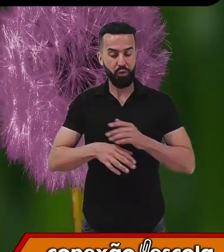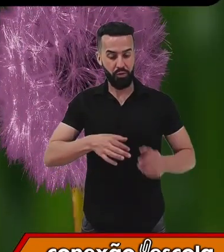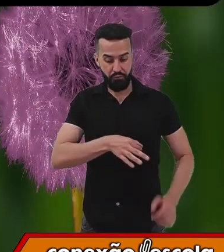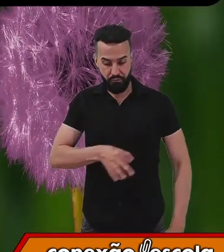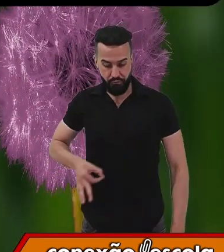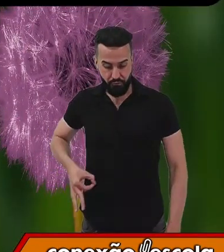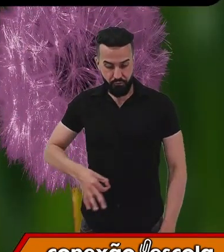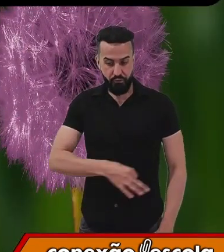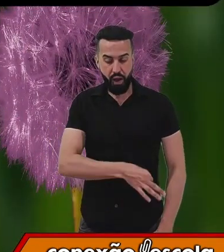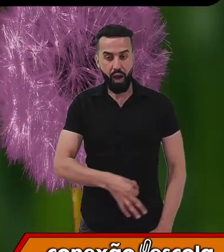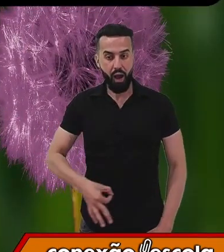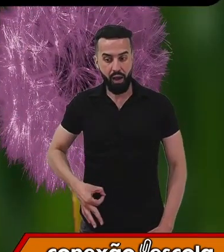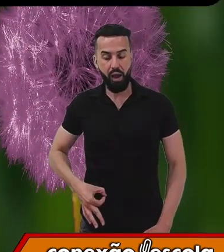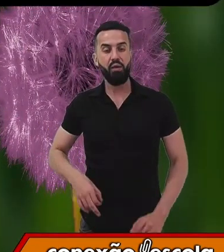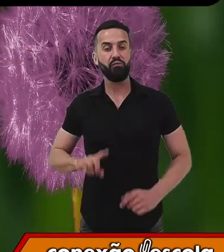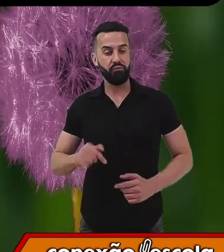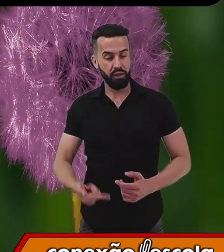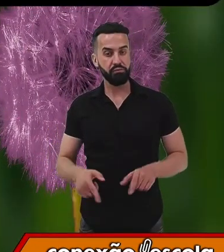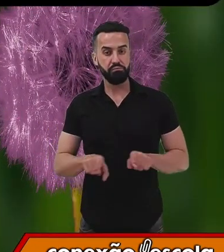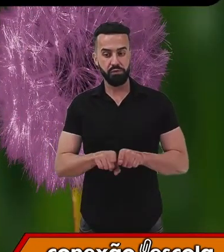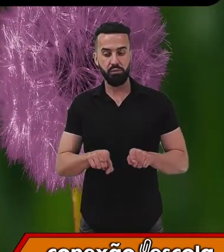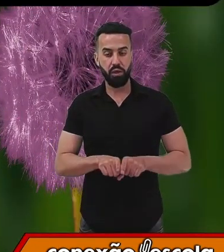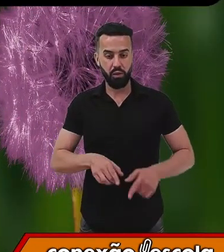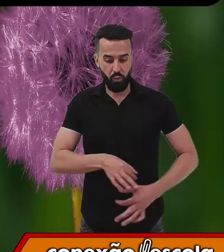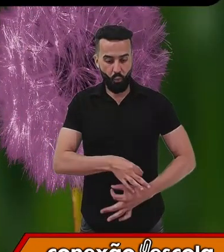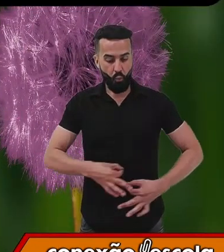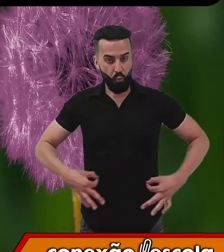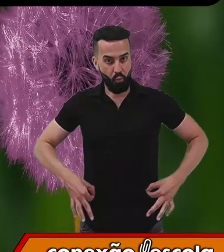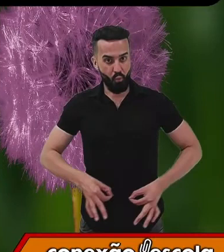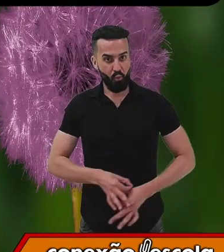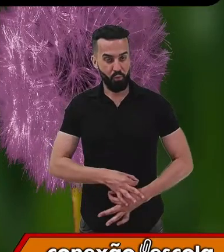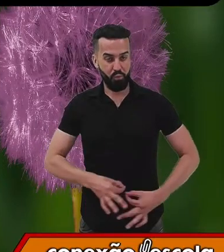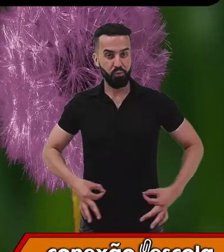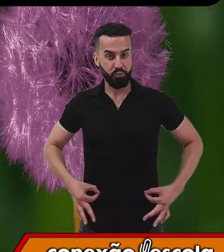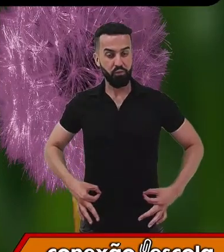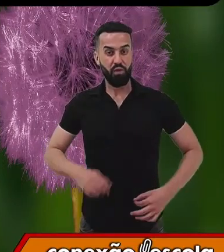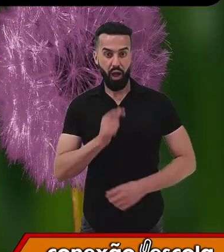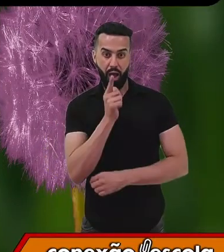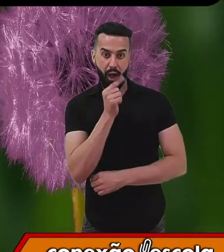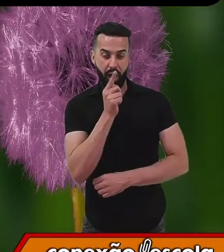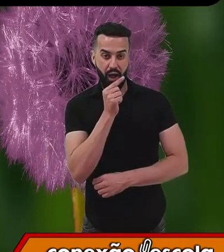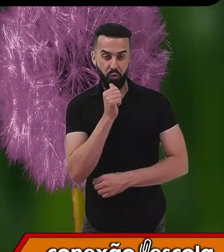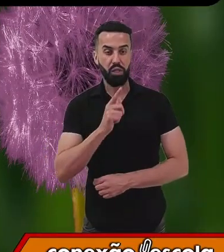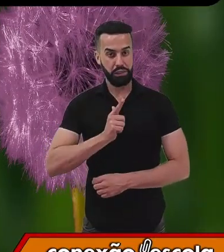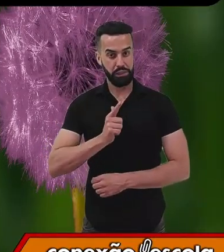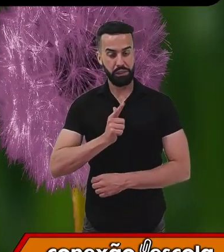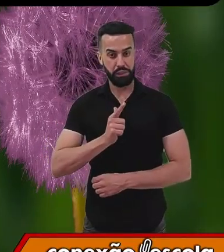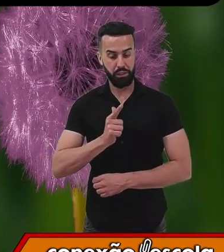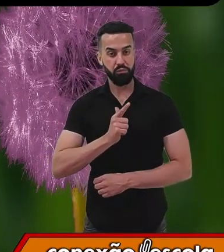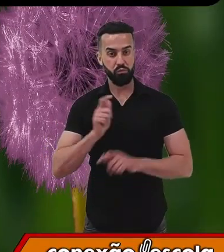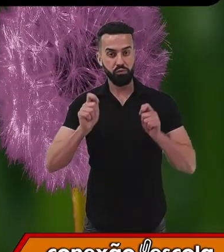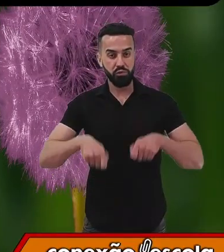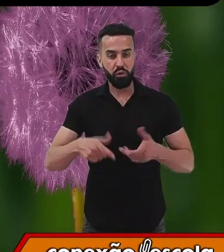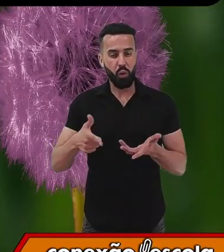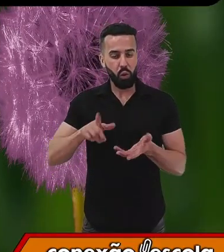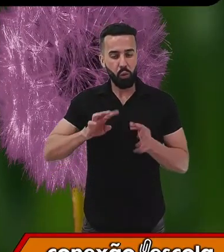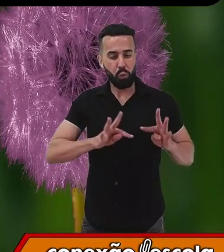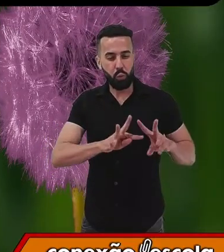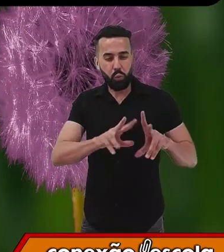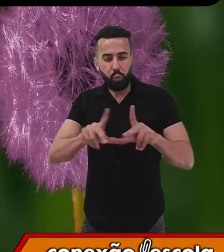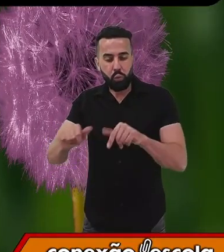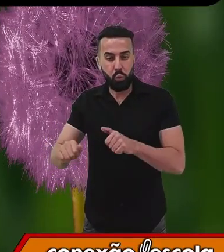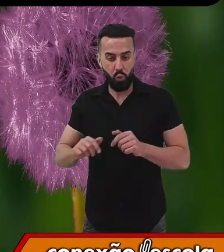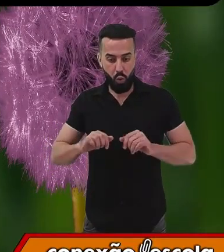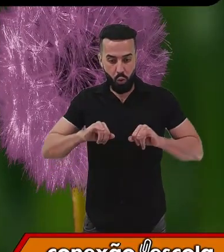grosso. Lá no intestino grosso acontece a absorção de água e todos aqueles componentes que não foram aproveitados